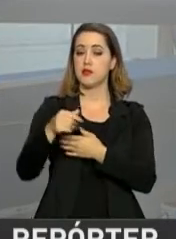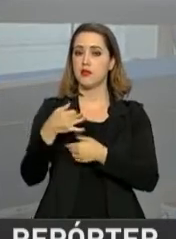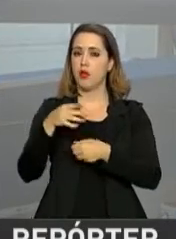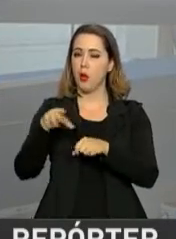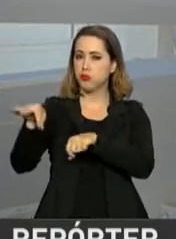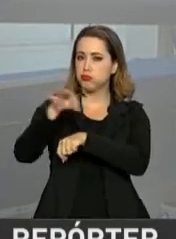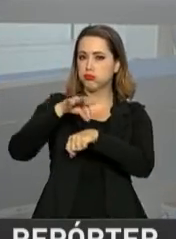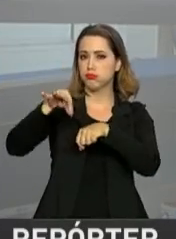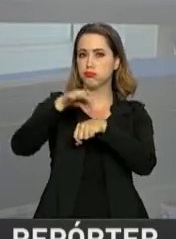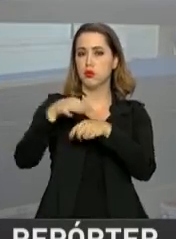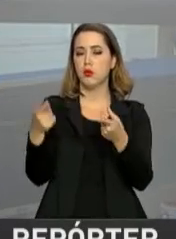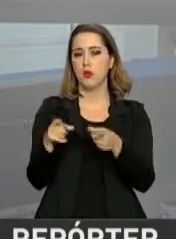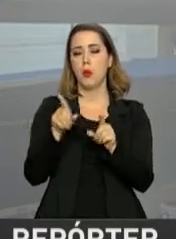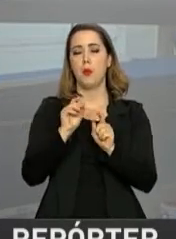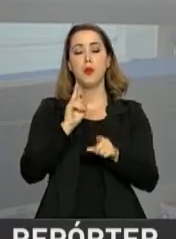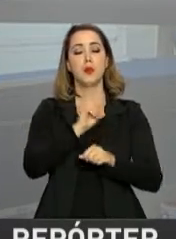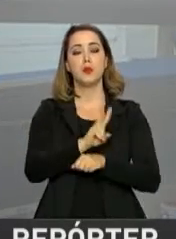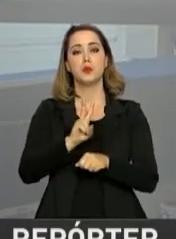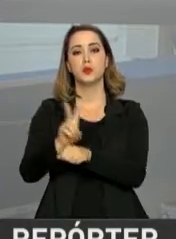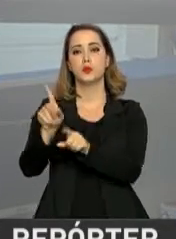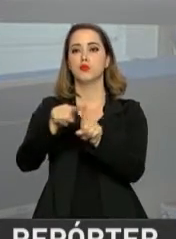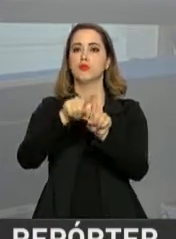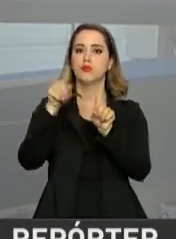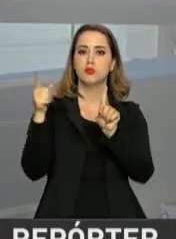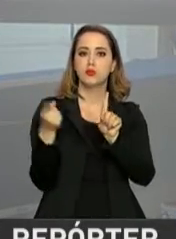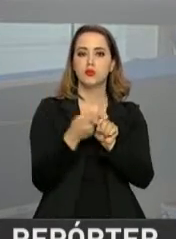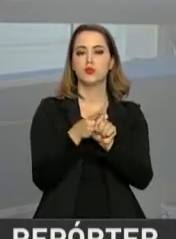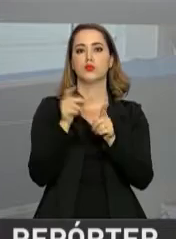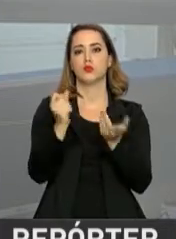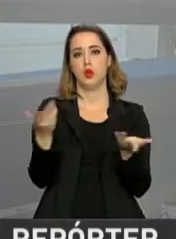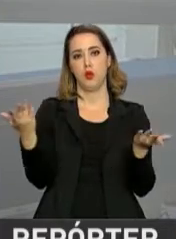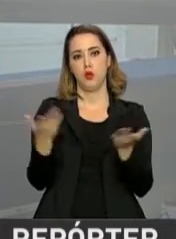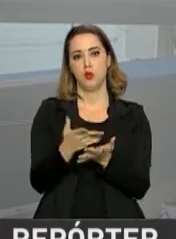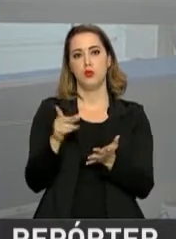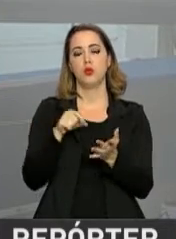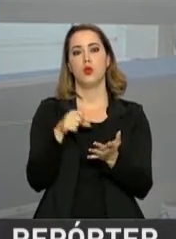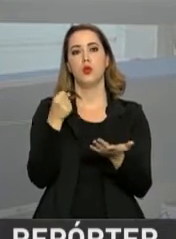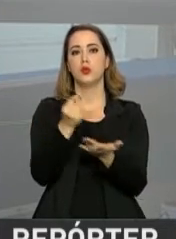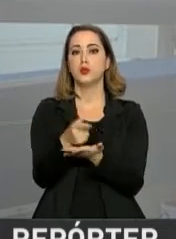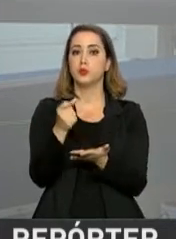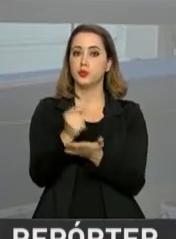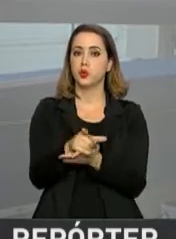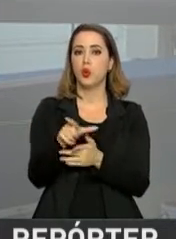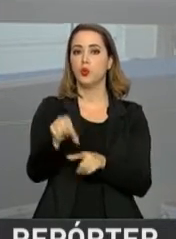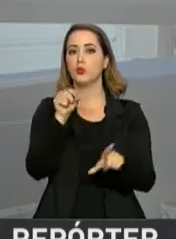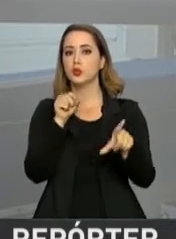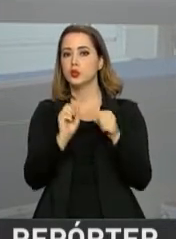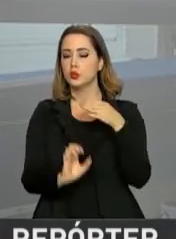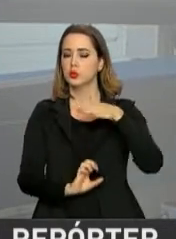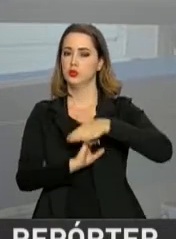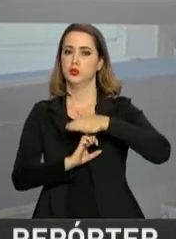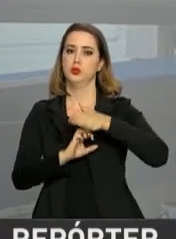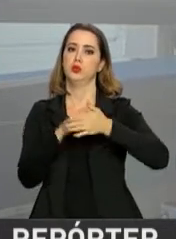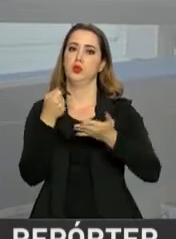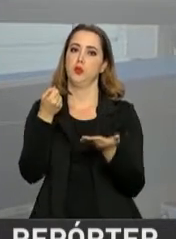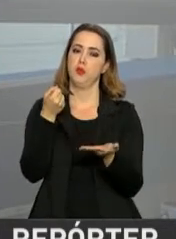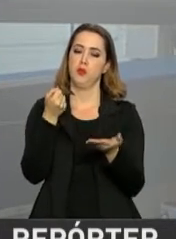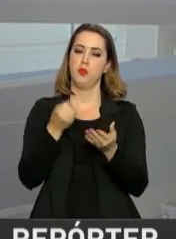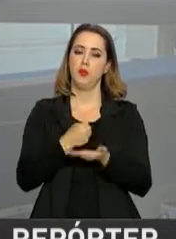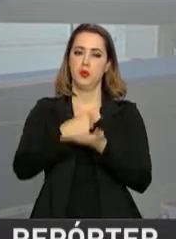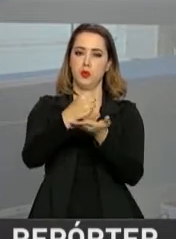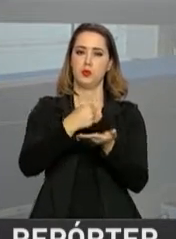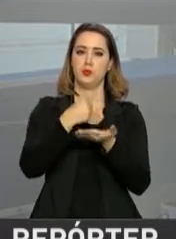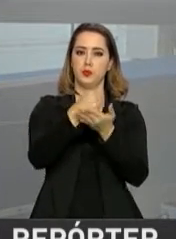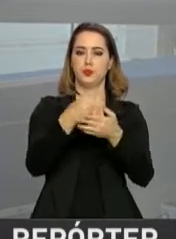novos casos de zica e microcefalia a abertura do pregão que definirá a empresa fornecedora do produto para o ministério da